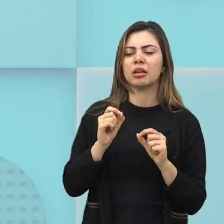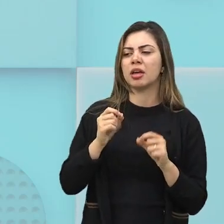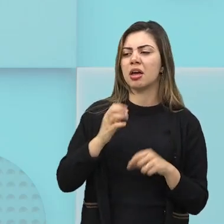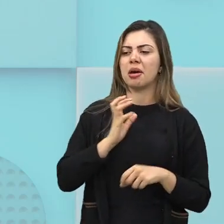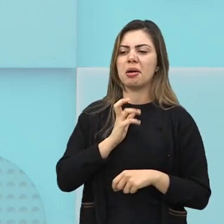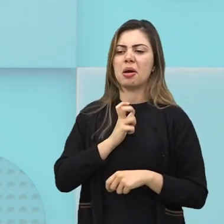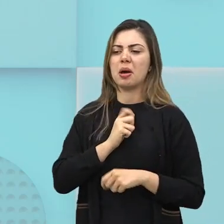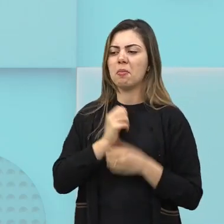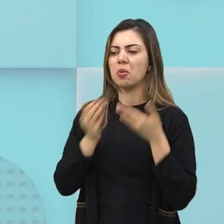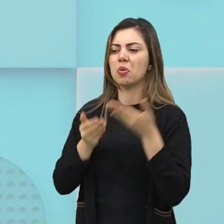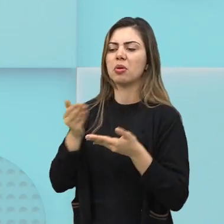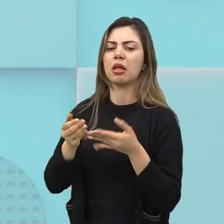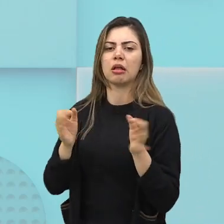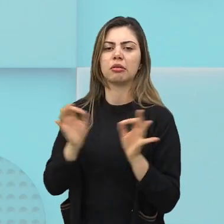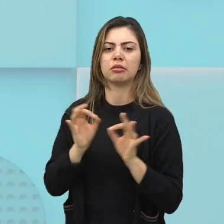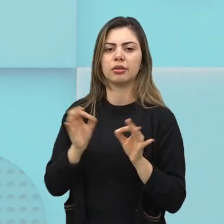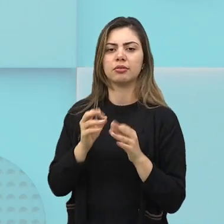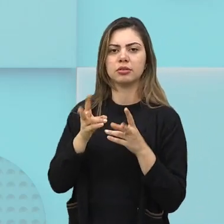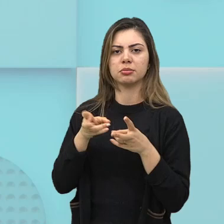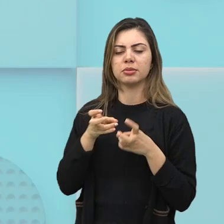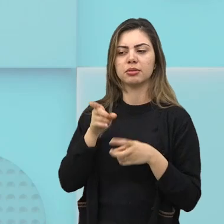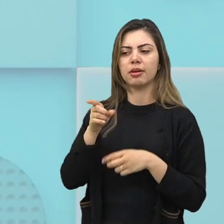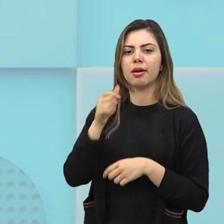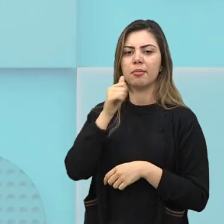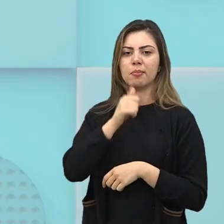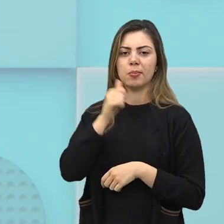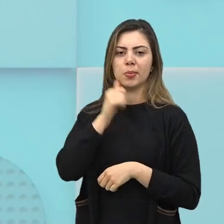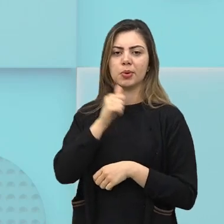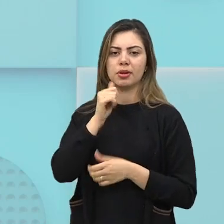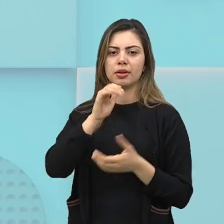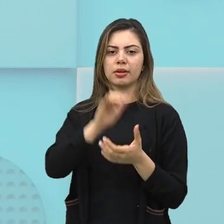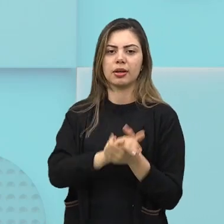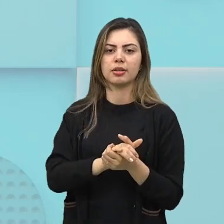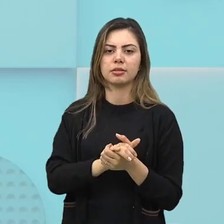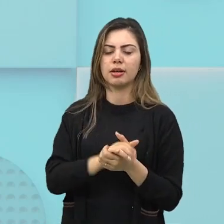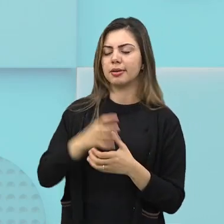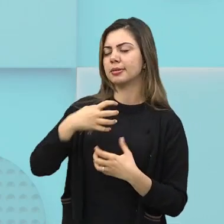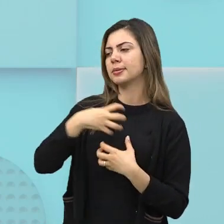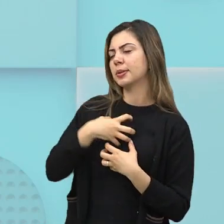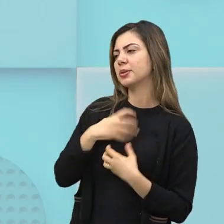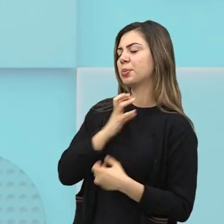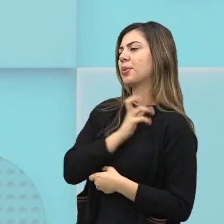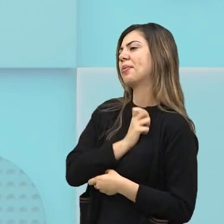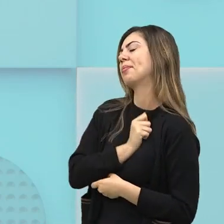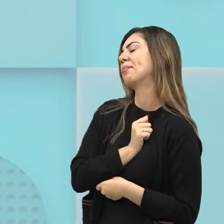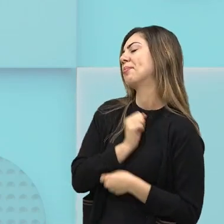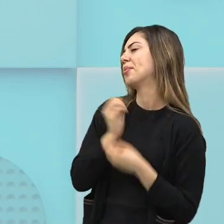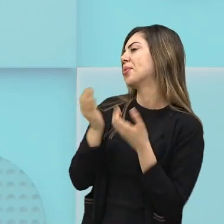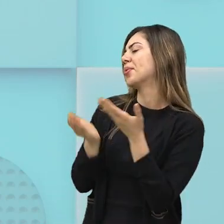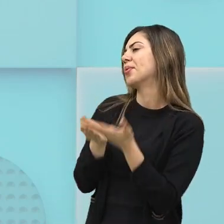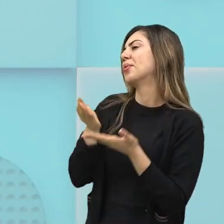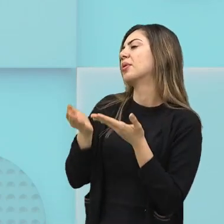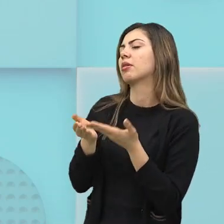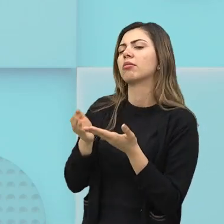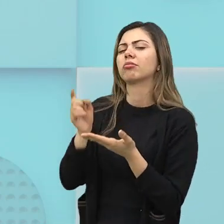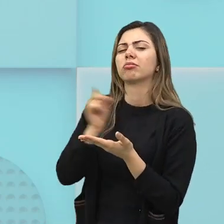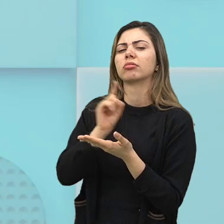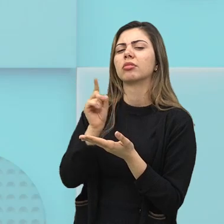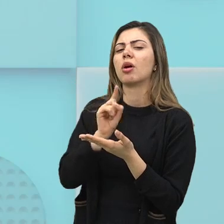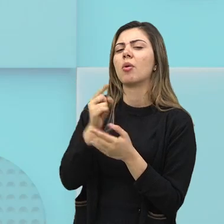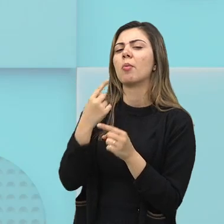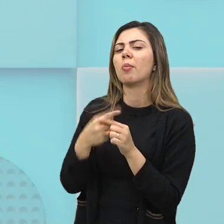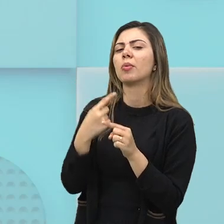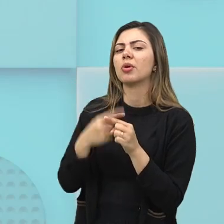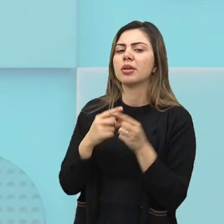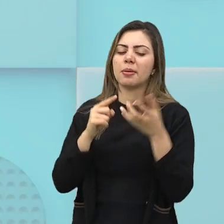a Dona Evarista, ela foi escolhida não por sentimentos, por felicidades, mas justamente por